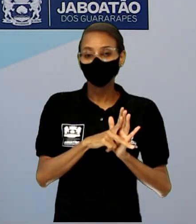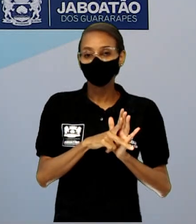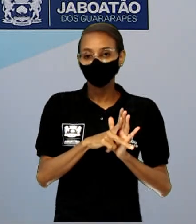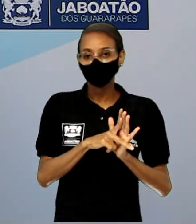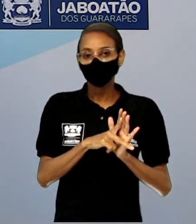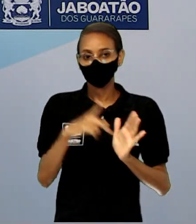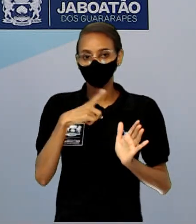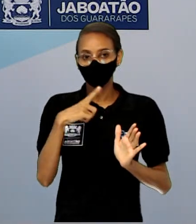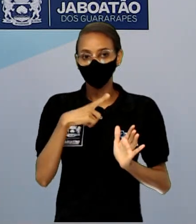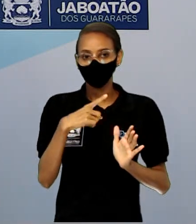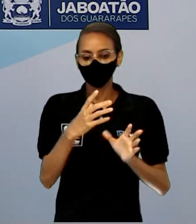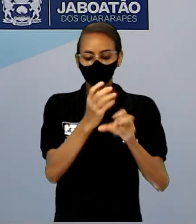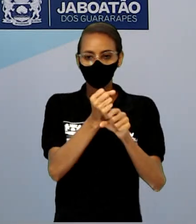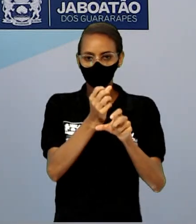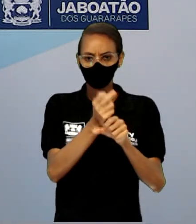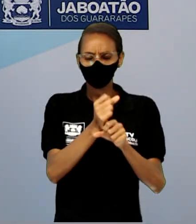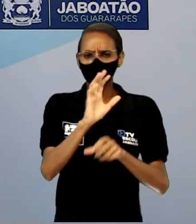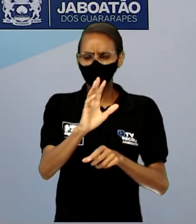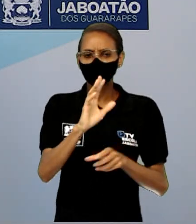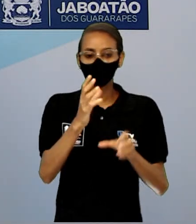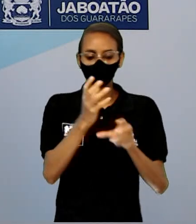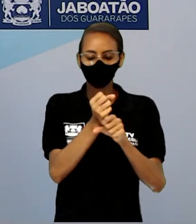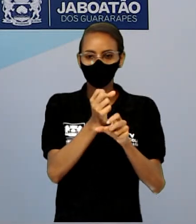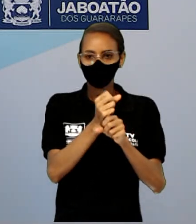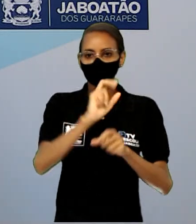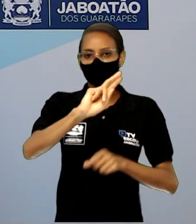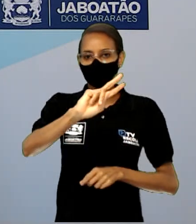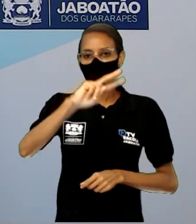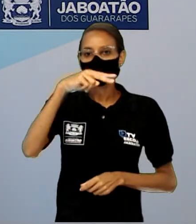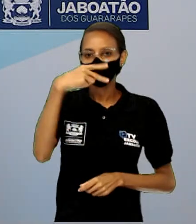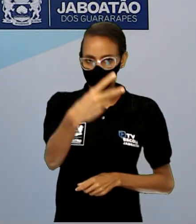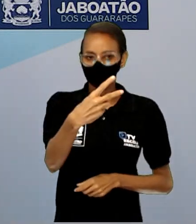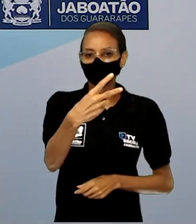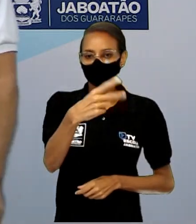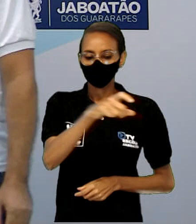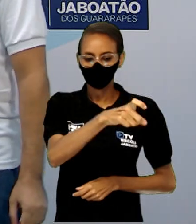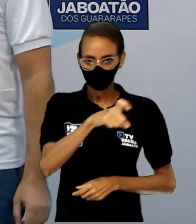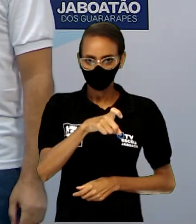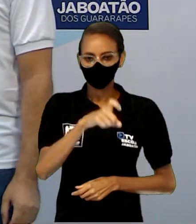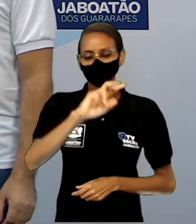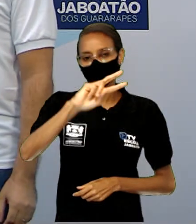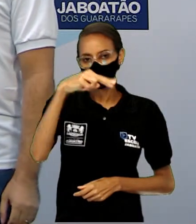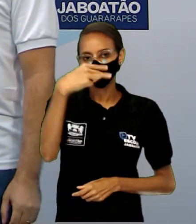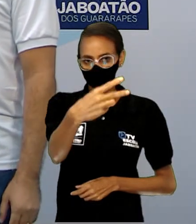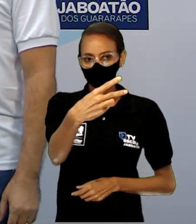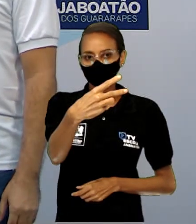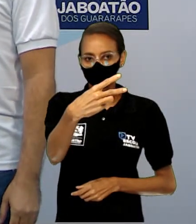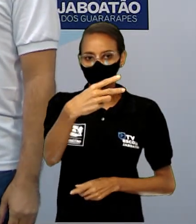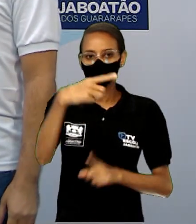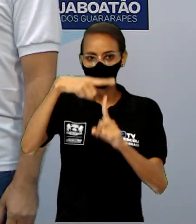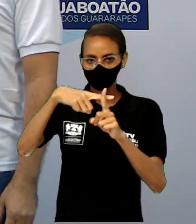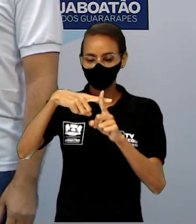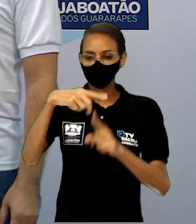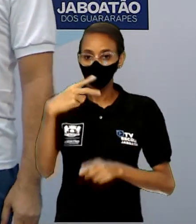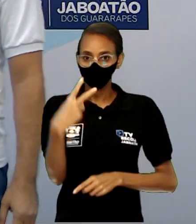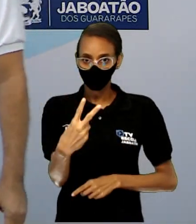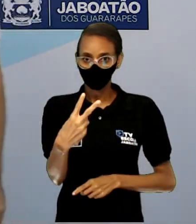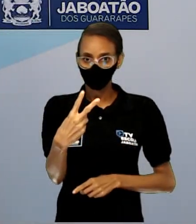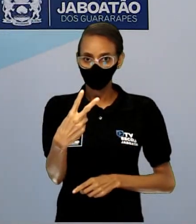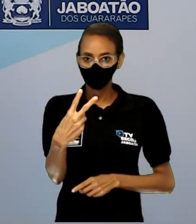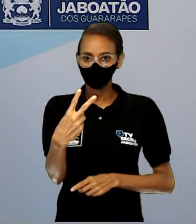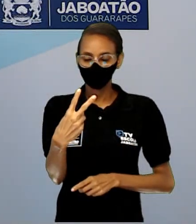4 vezes 1 dá 4 vezes 870, dá 3.480. Somado com 1, dá